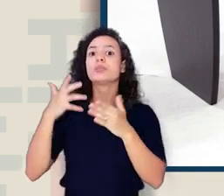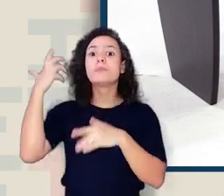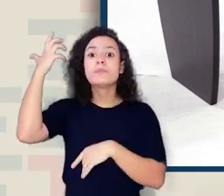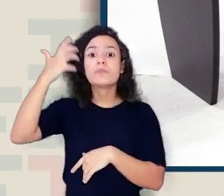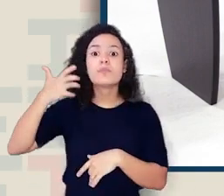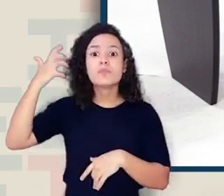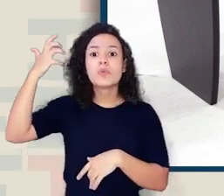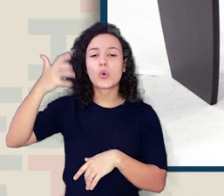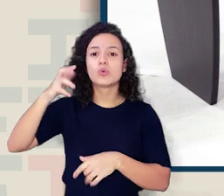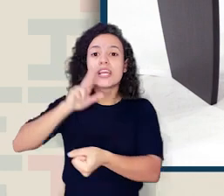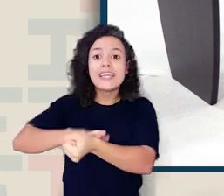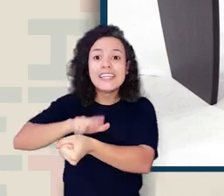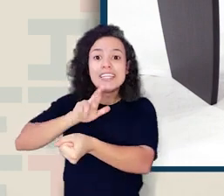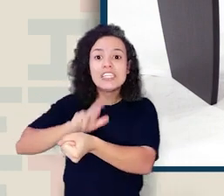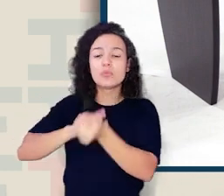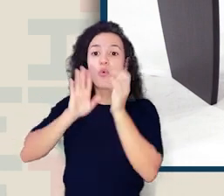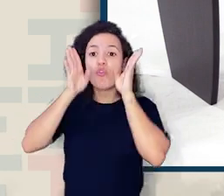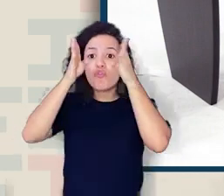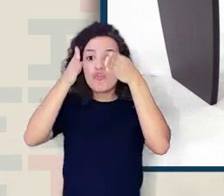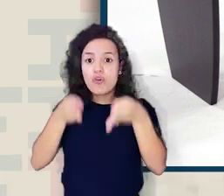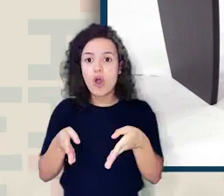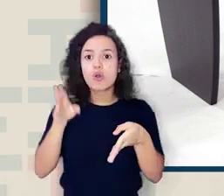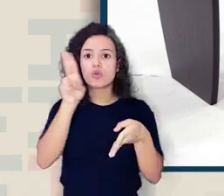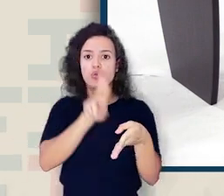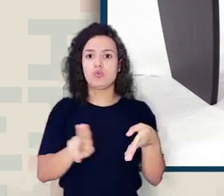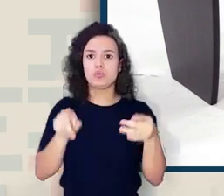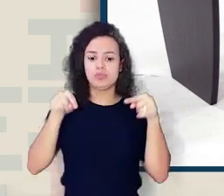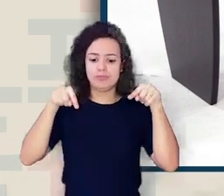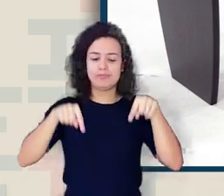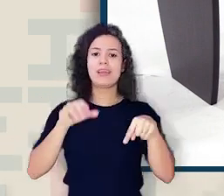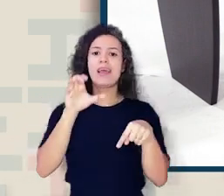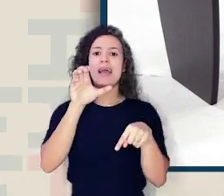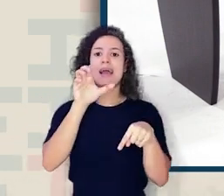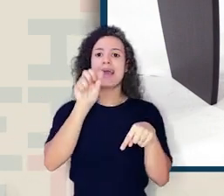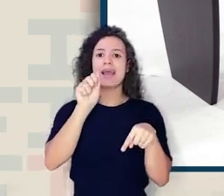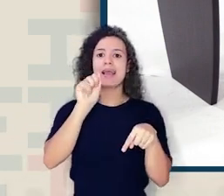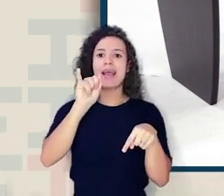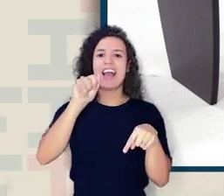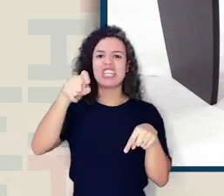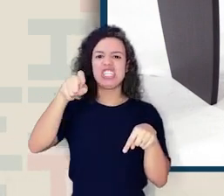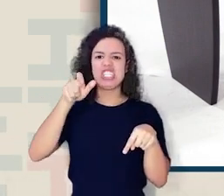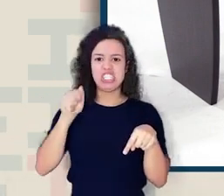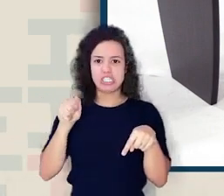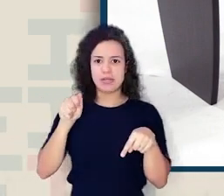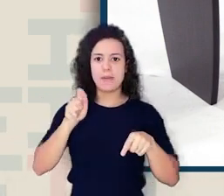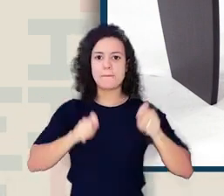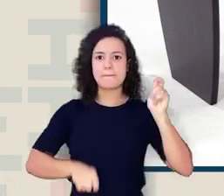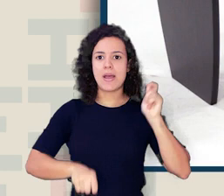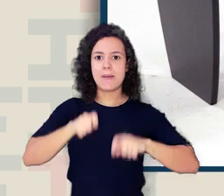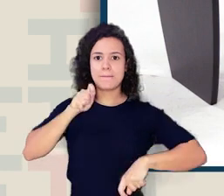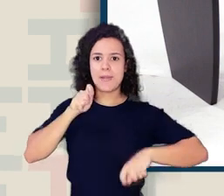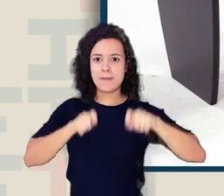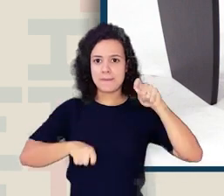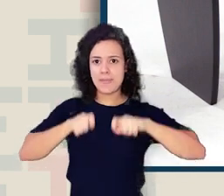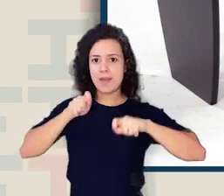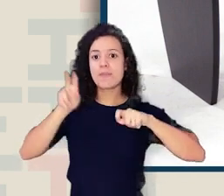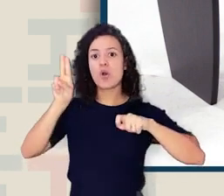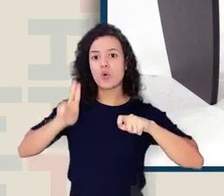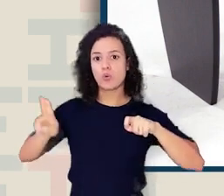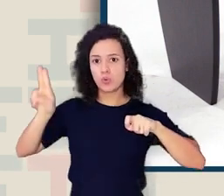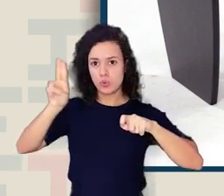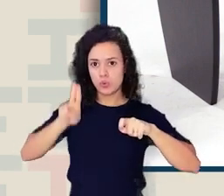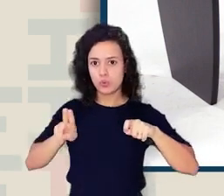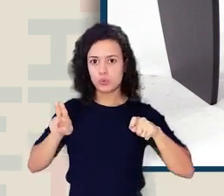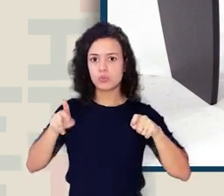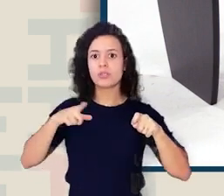específicas desses toques que vão estar sendo trabalhadas nas caixas. E, nesse caso, a gente